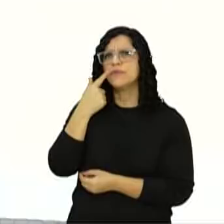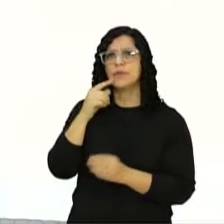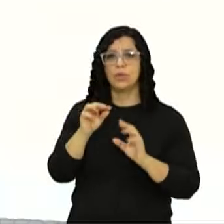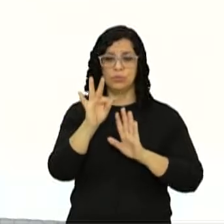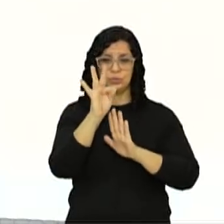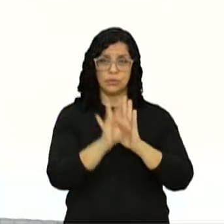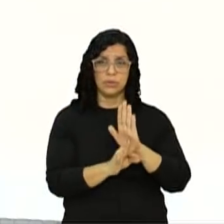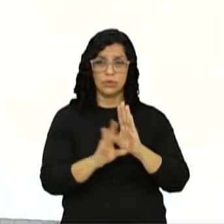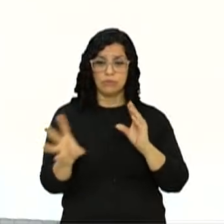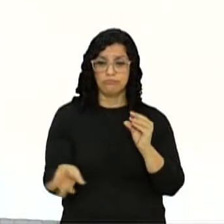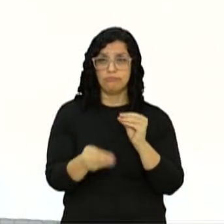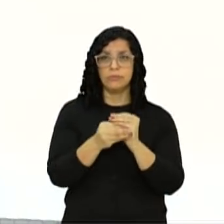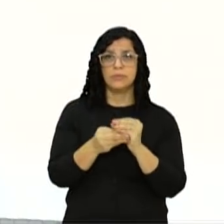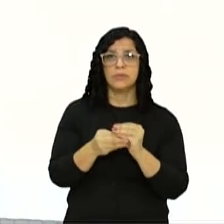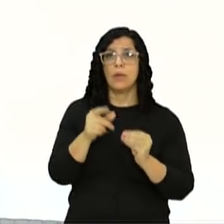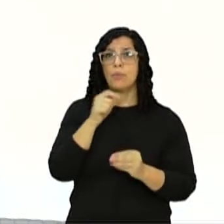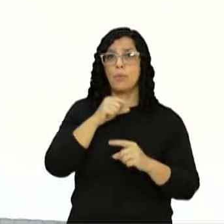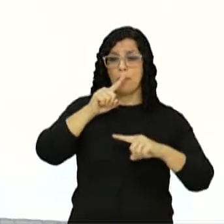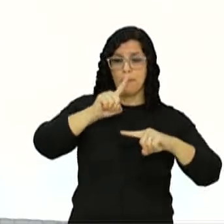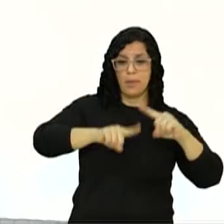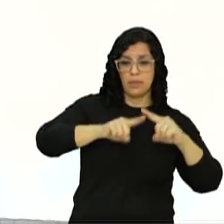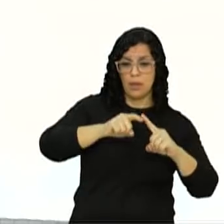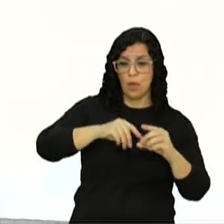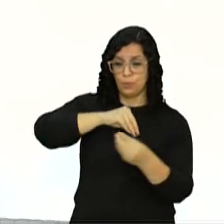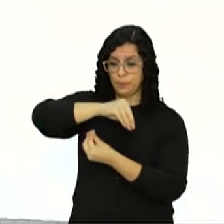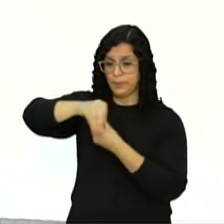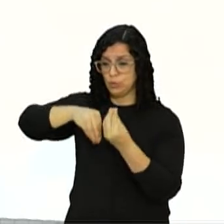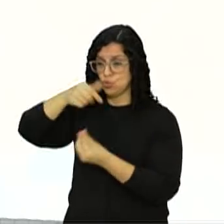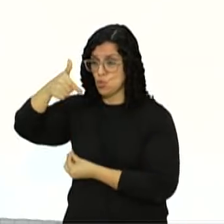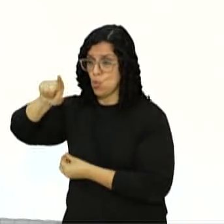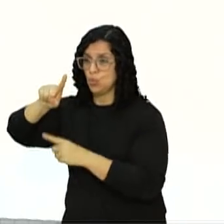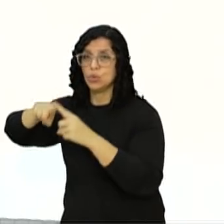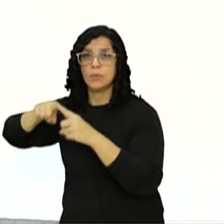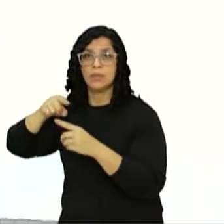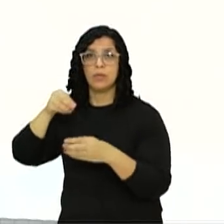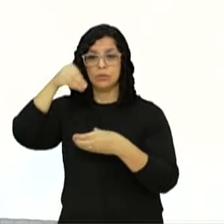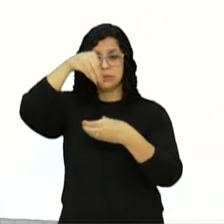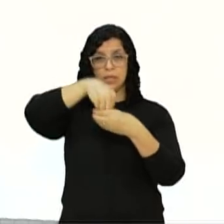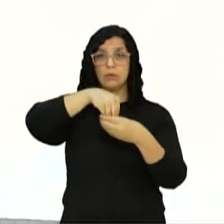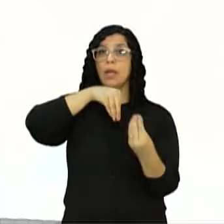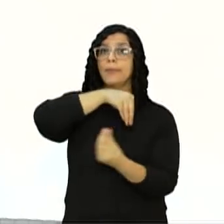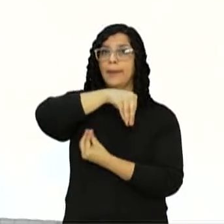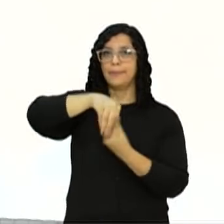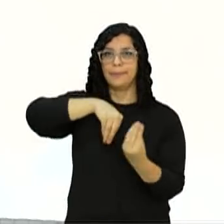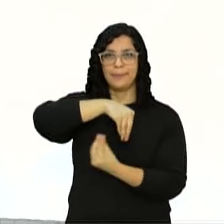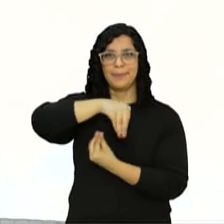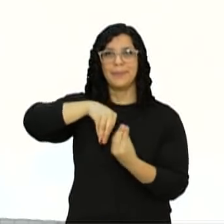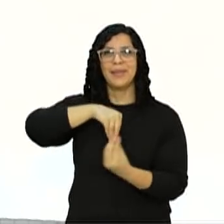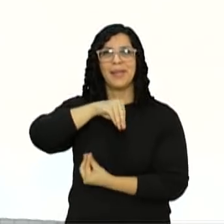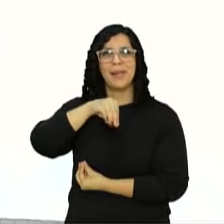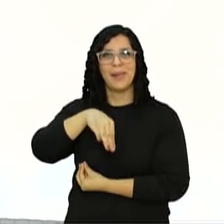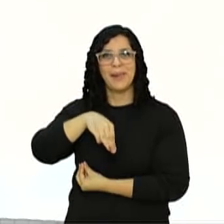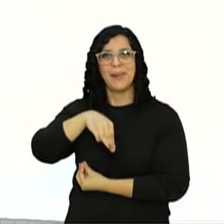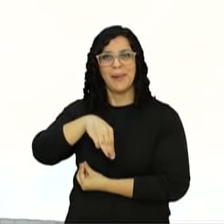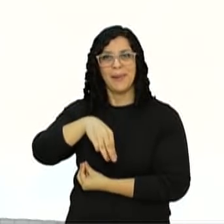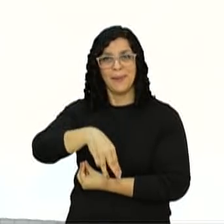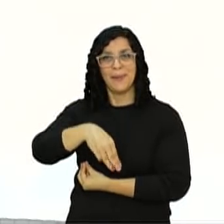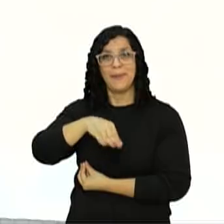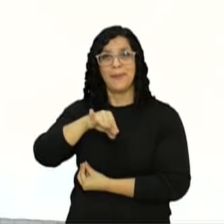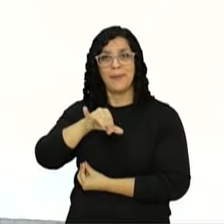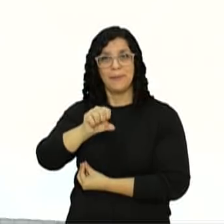Se adicionarmos um material ao outro, iremos obter o quê? Uma mistura. O nome já está dizendo,